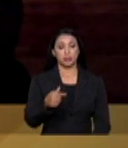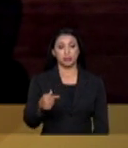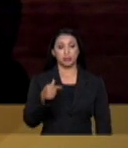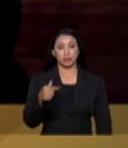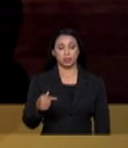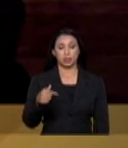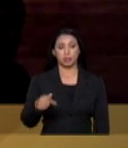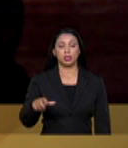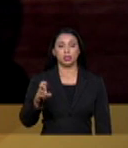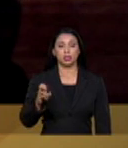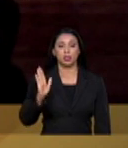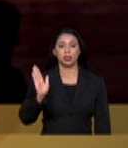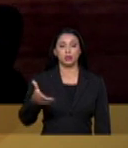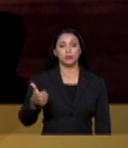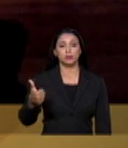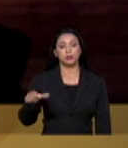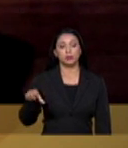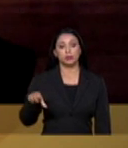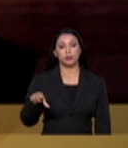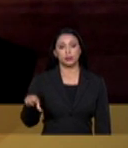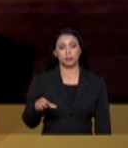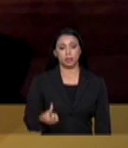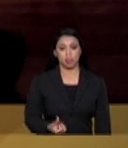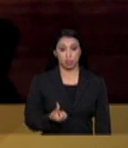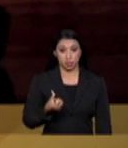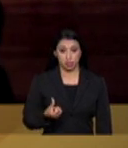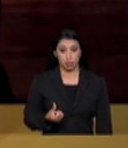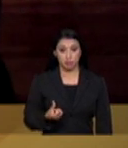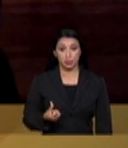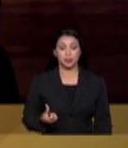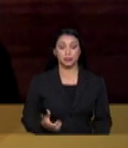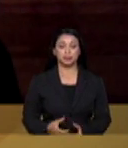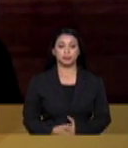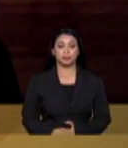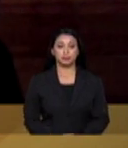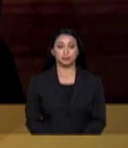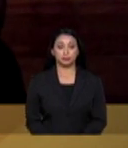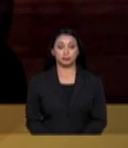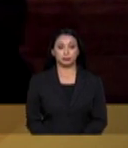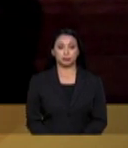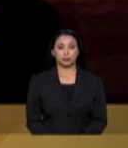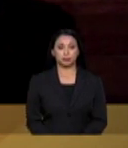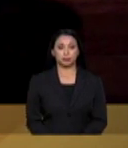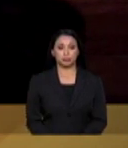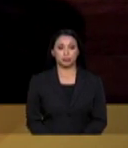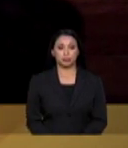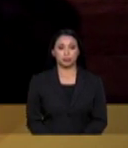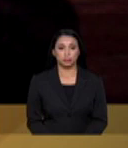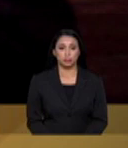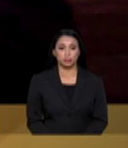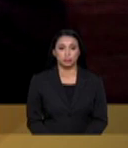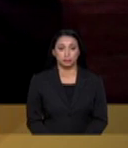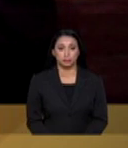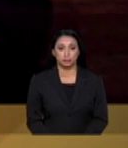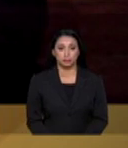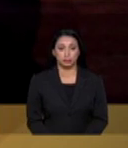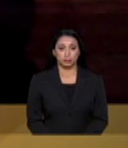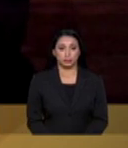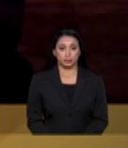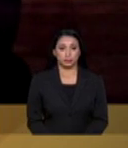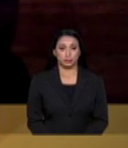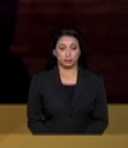1775d 1996 ademais cumpre aqui